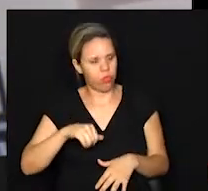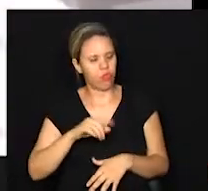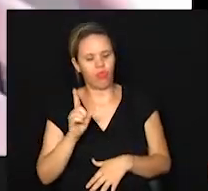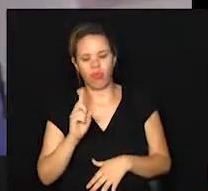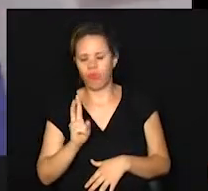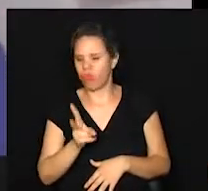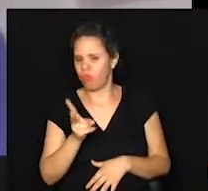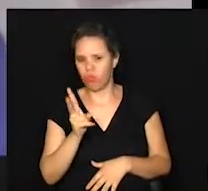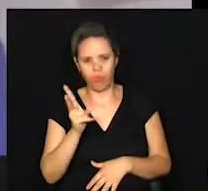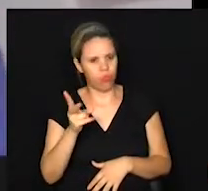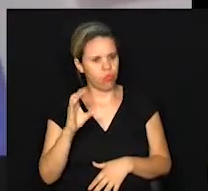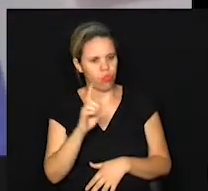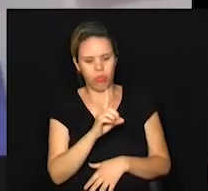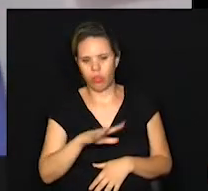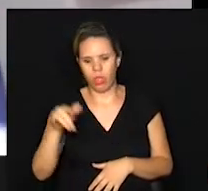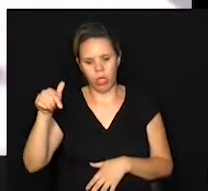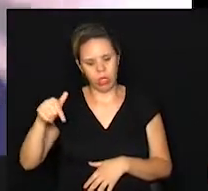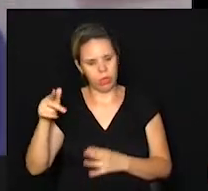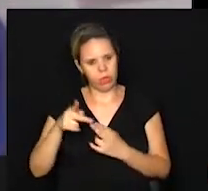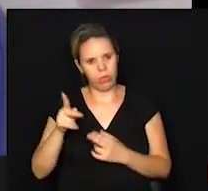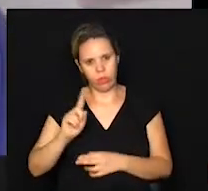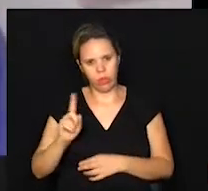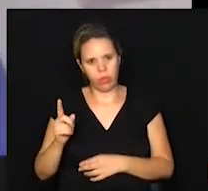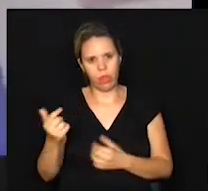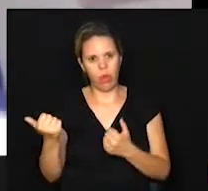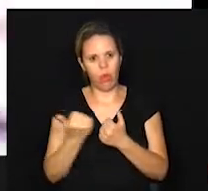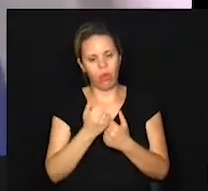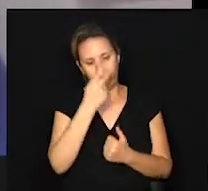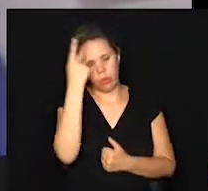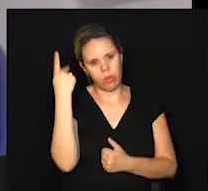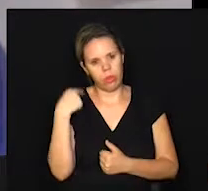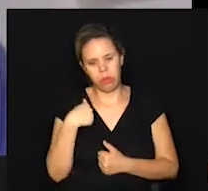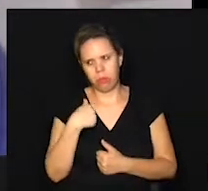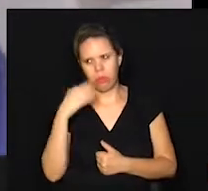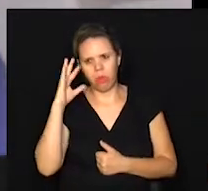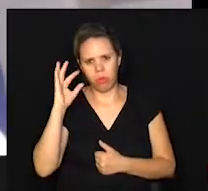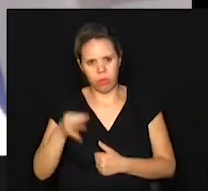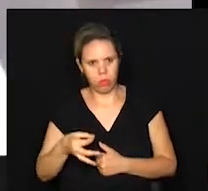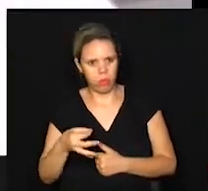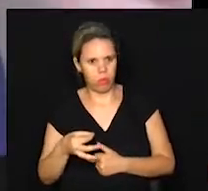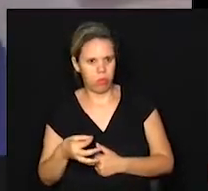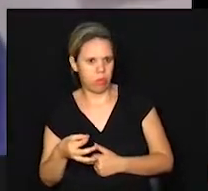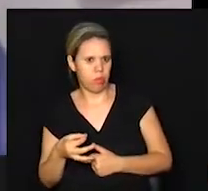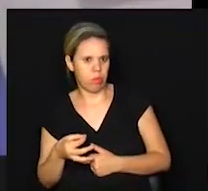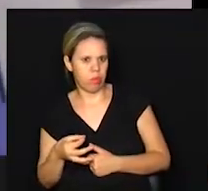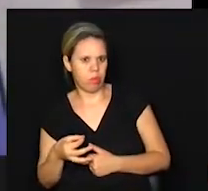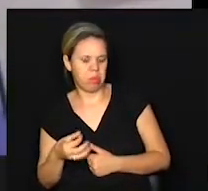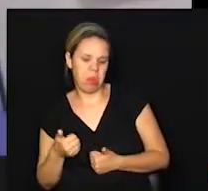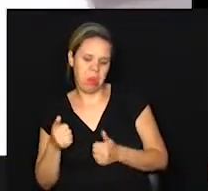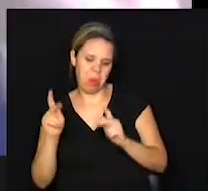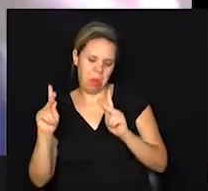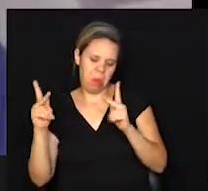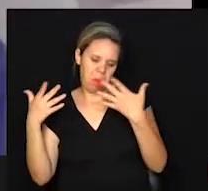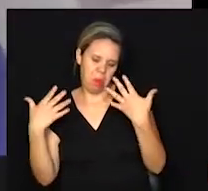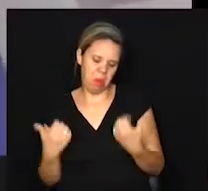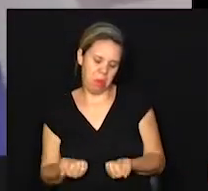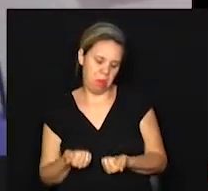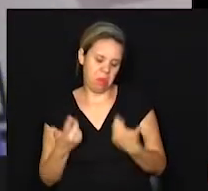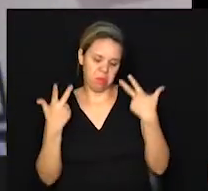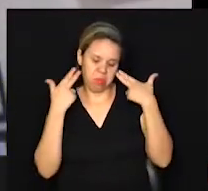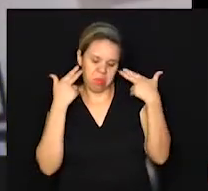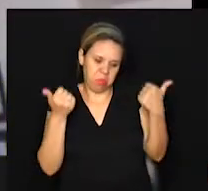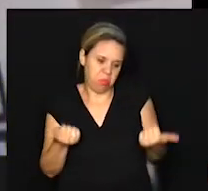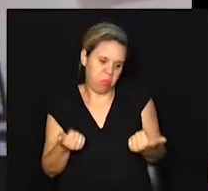no Campus Pinheiros, porque ele ia colocar outra pessoa. Eu entendi de boa fé, entendi de bate-pronto,